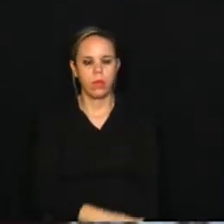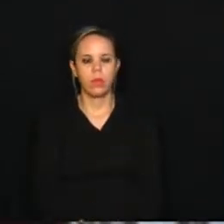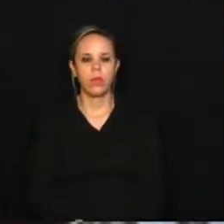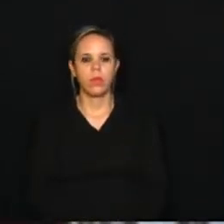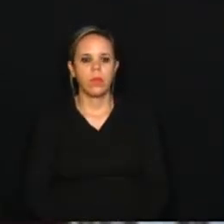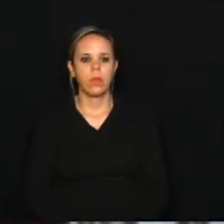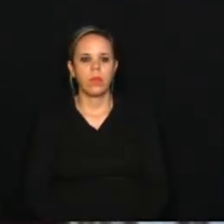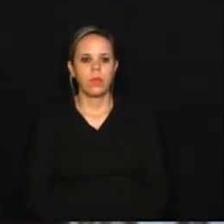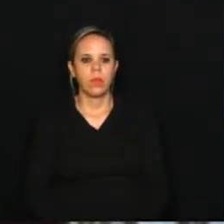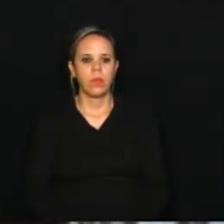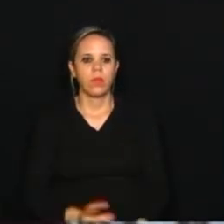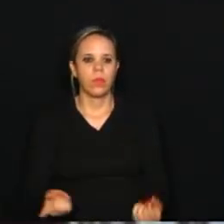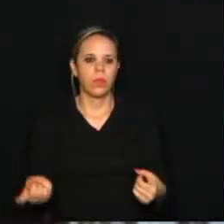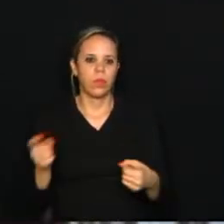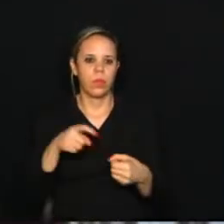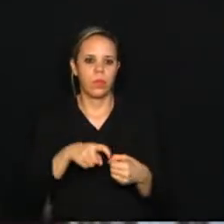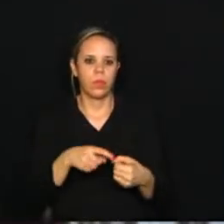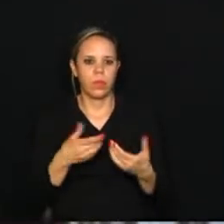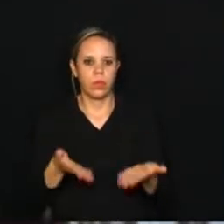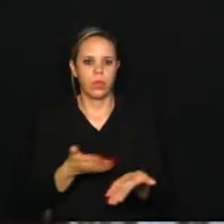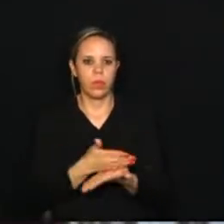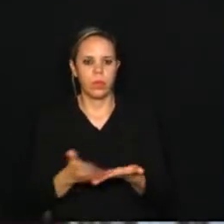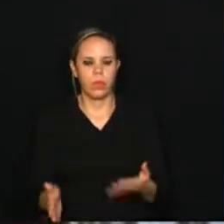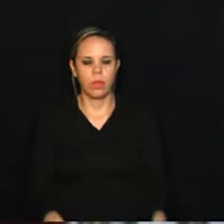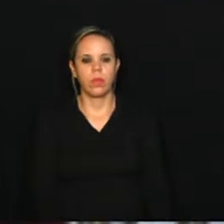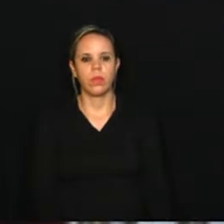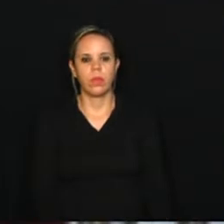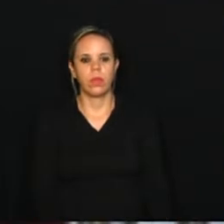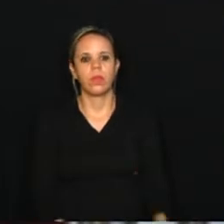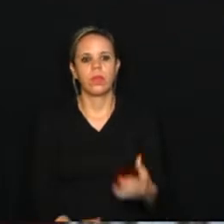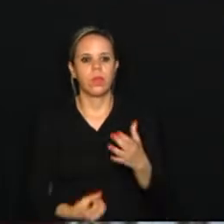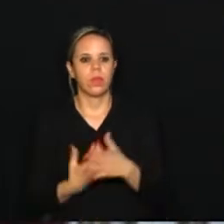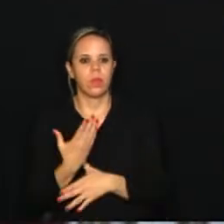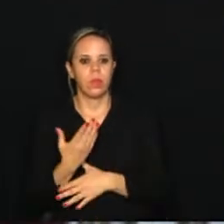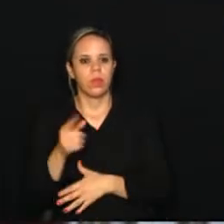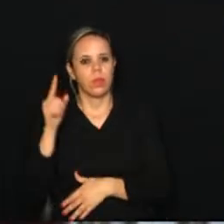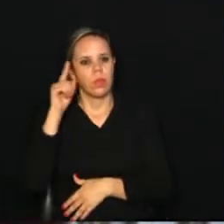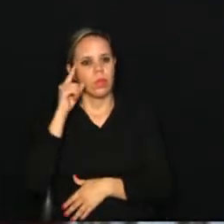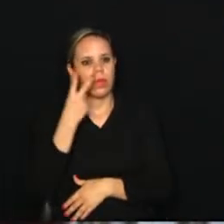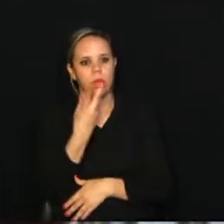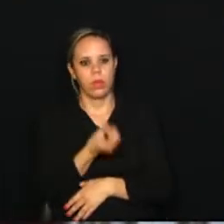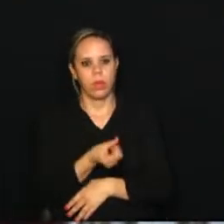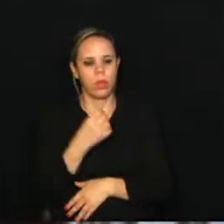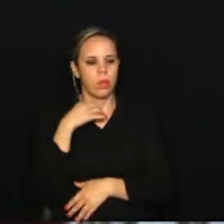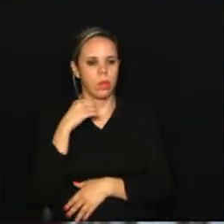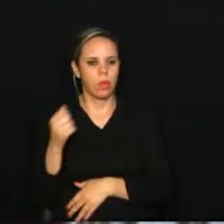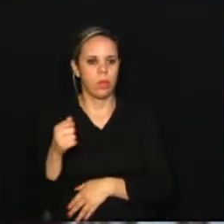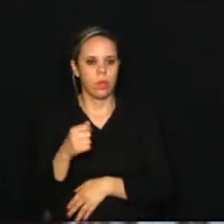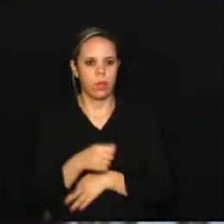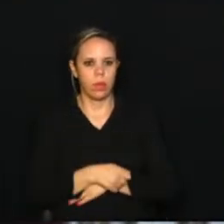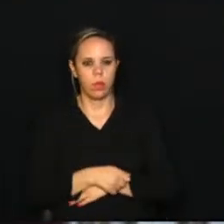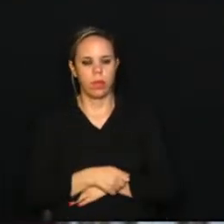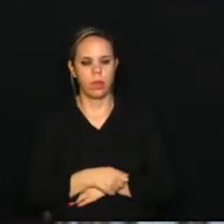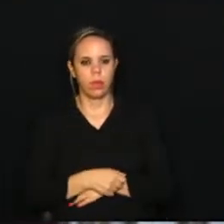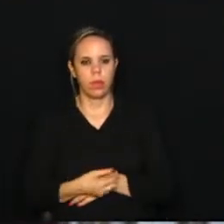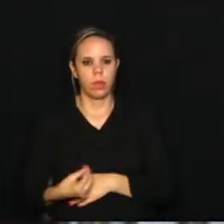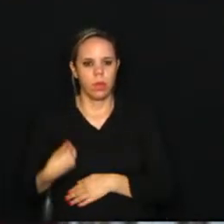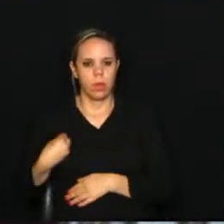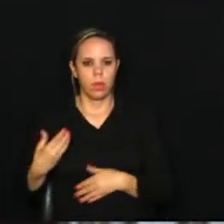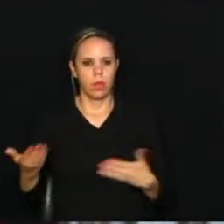O nosso retorno começou a ocorrer no dia 26 de abril.